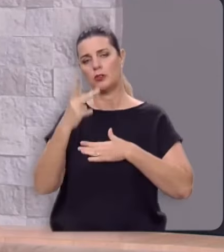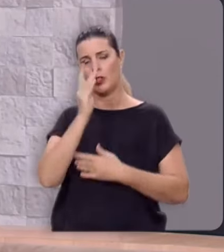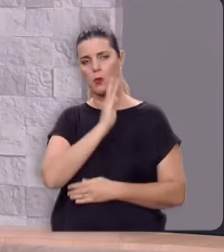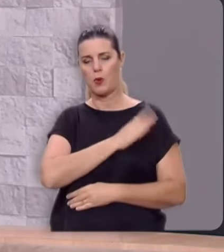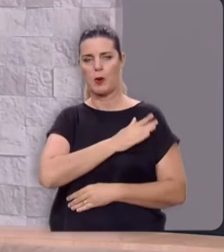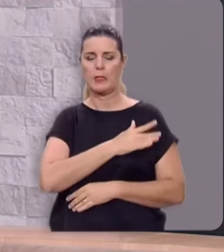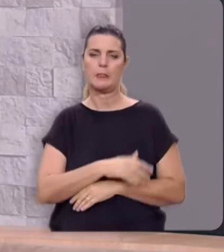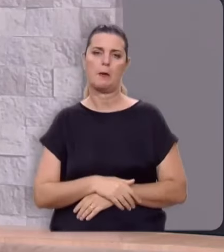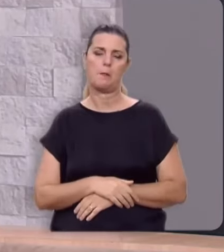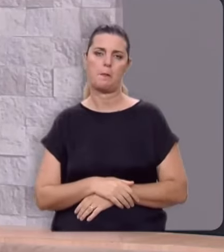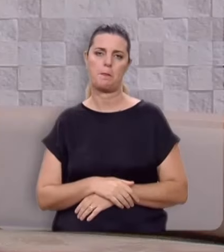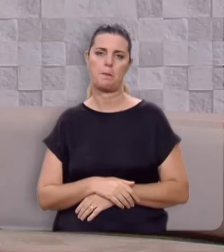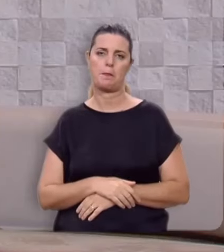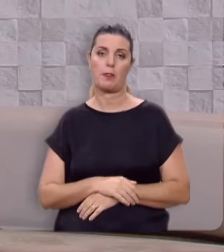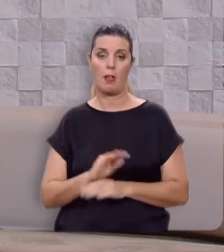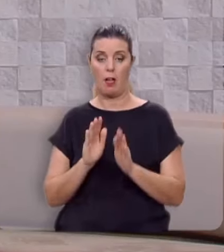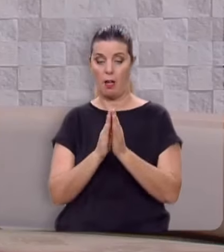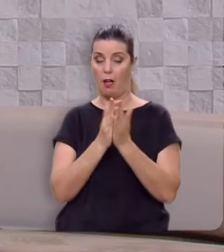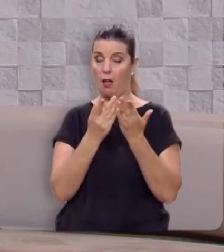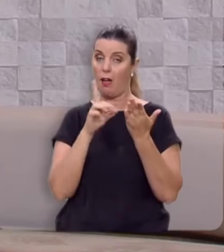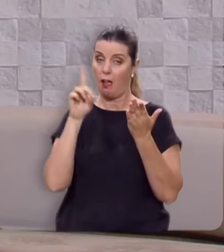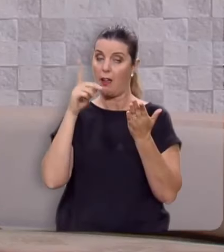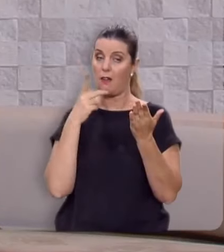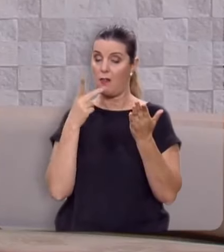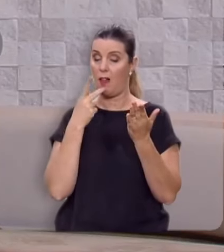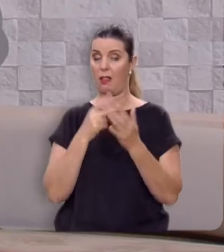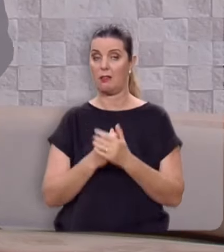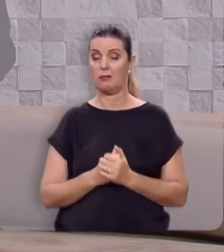coração. Diz a Bíblia